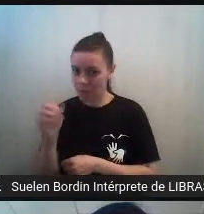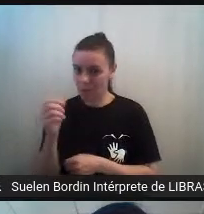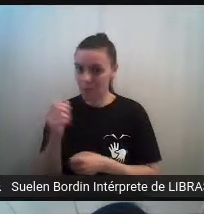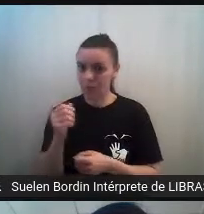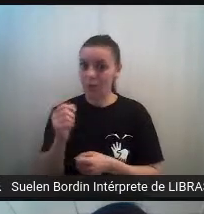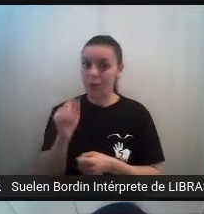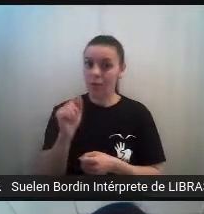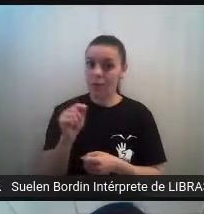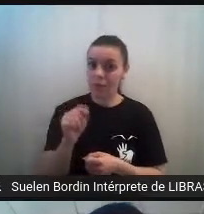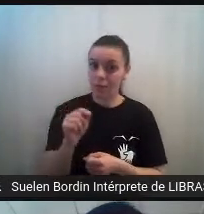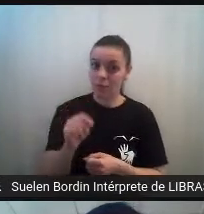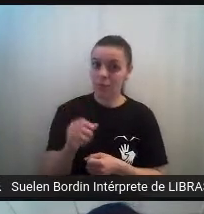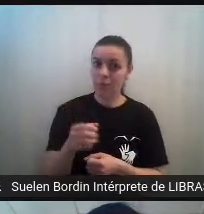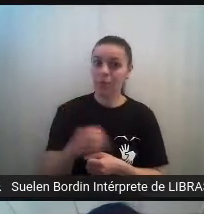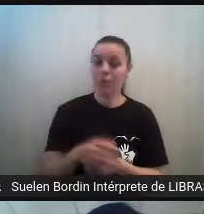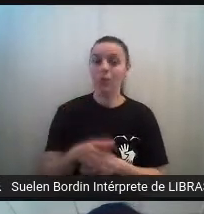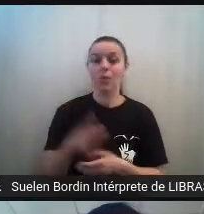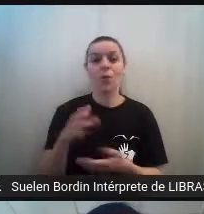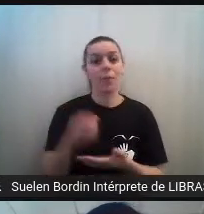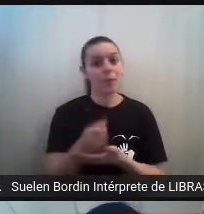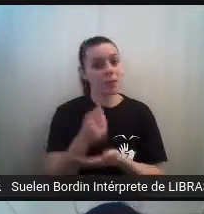da Pensilvânia,